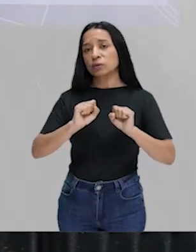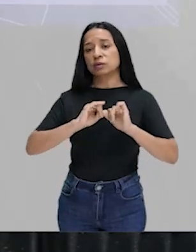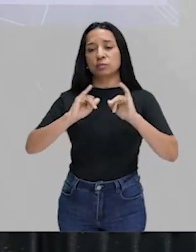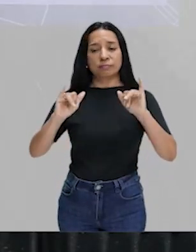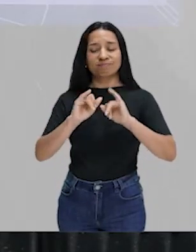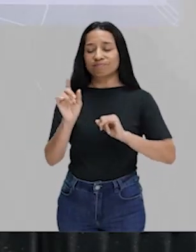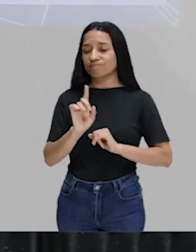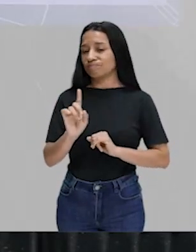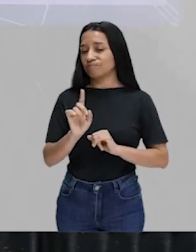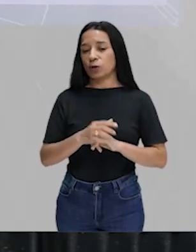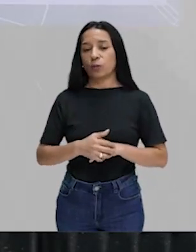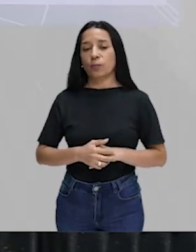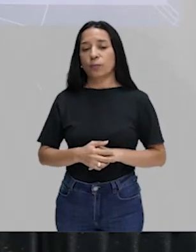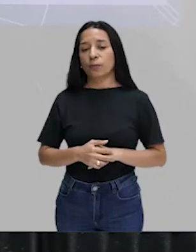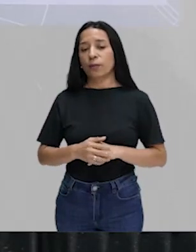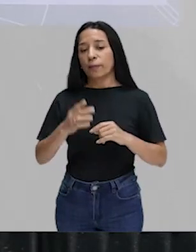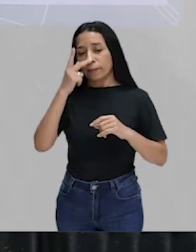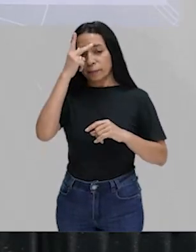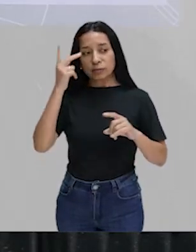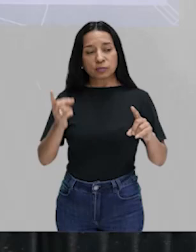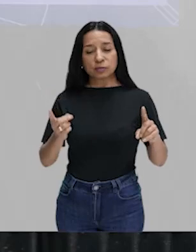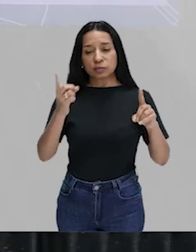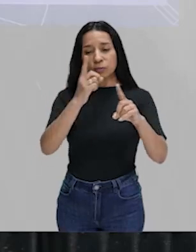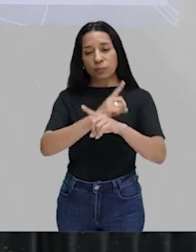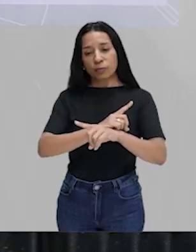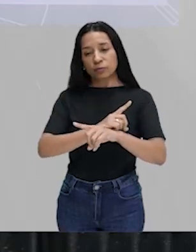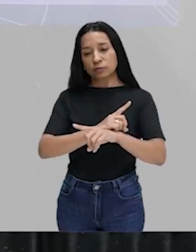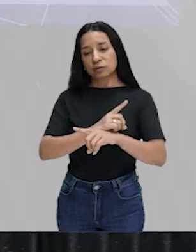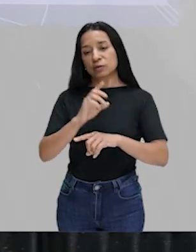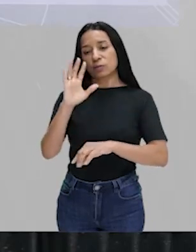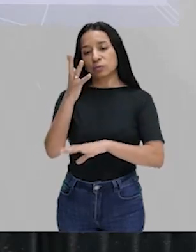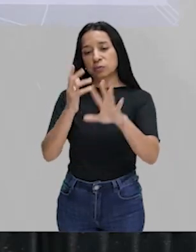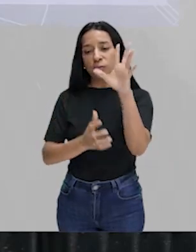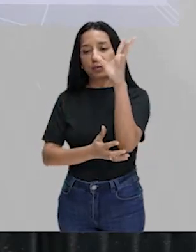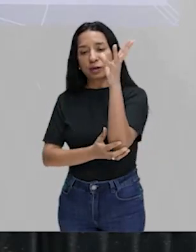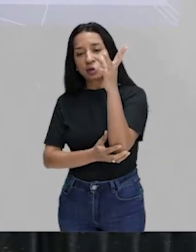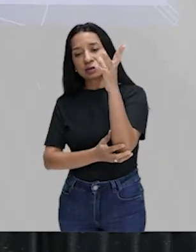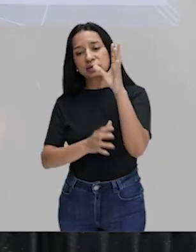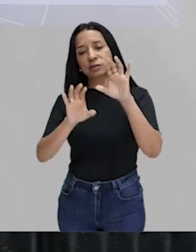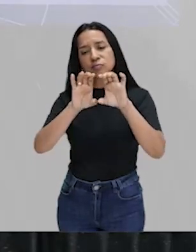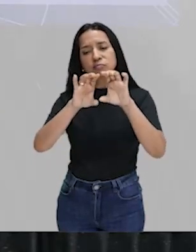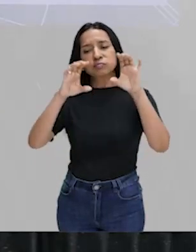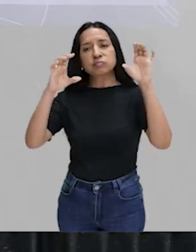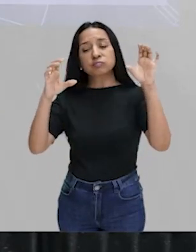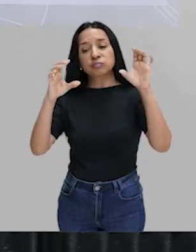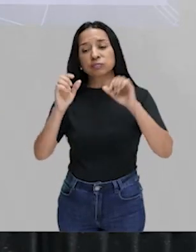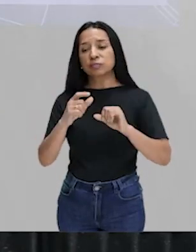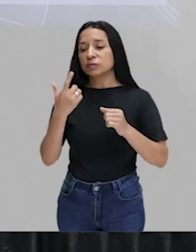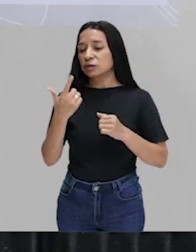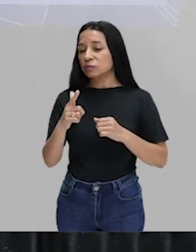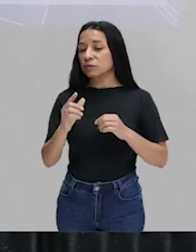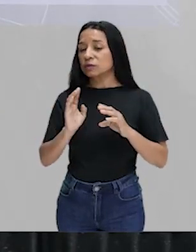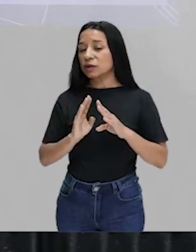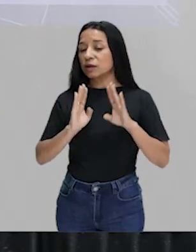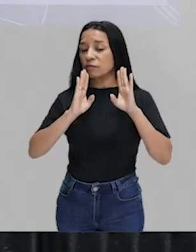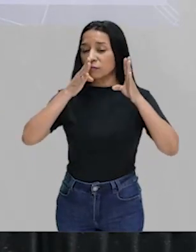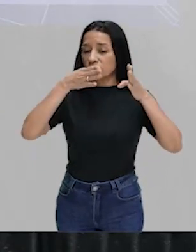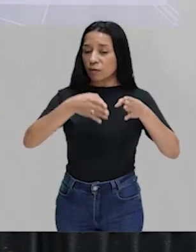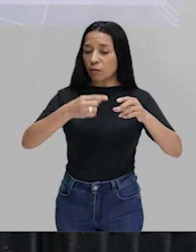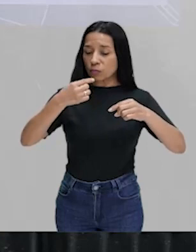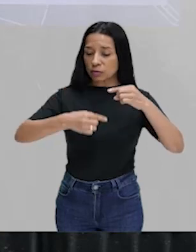pessoas que eram opostas ao tropicalismo diziam que as letras das músicas não tinham posicionamento contra a política da época,